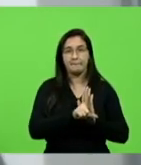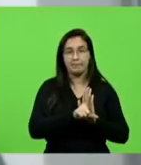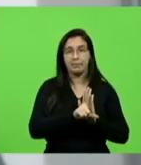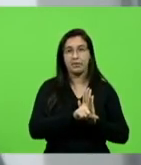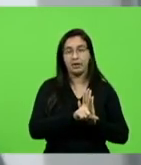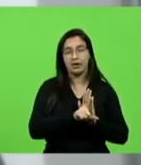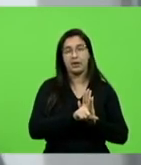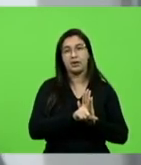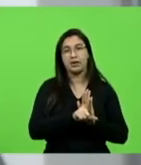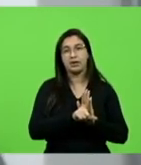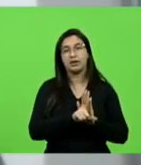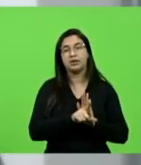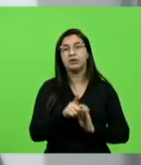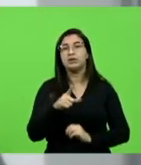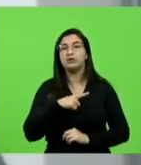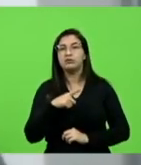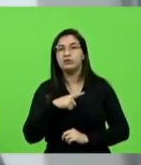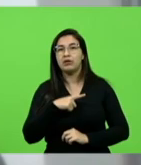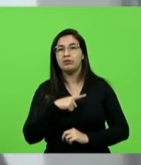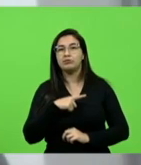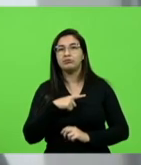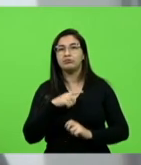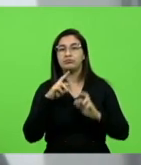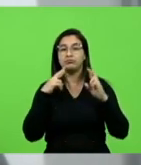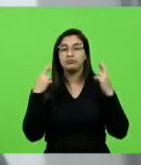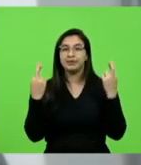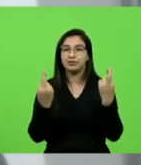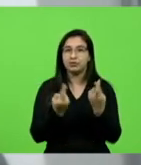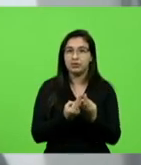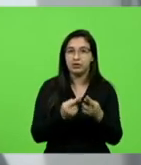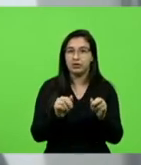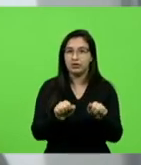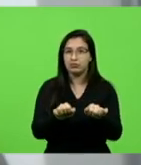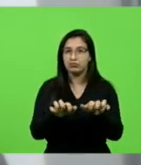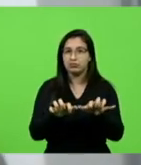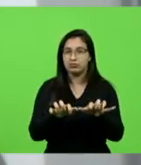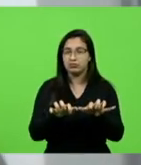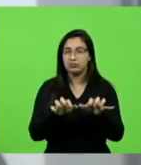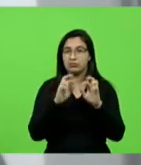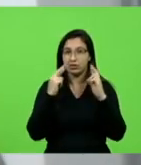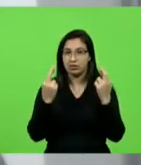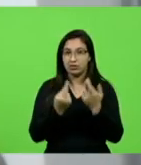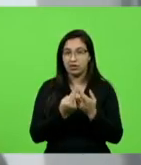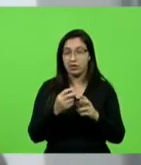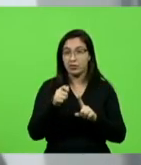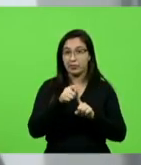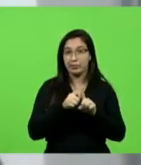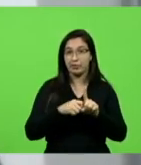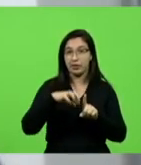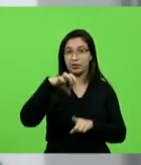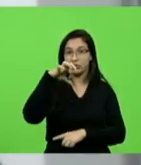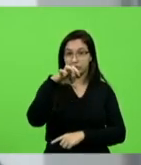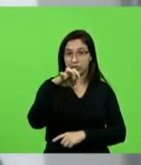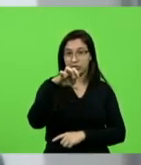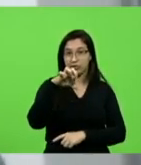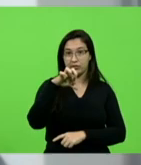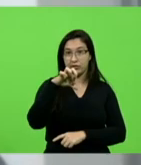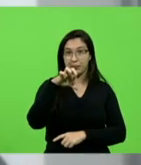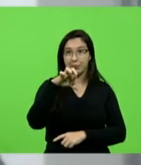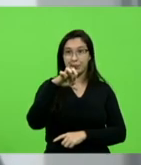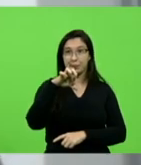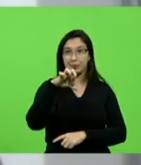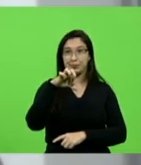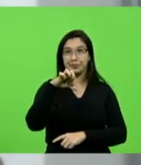Nós tivemos reunidos, foi no mês 9, enfim, né,